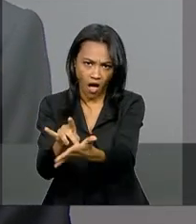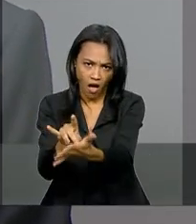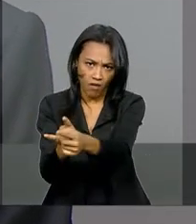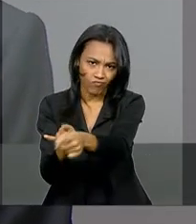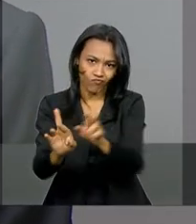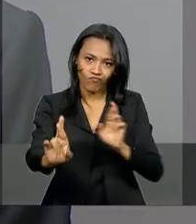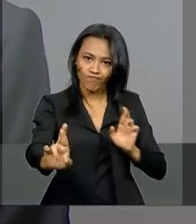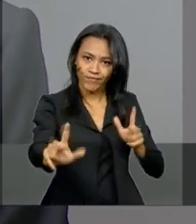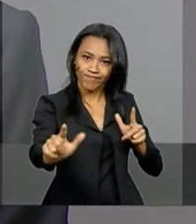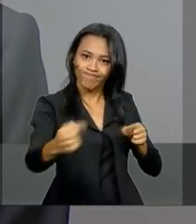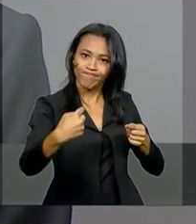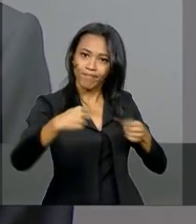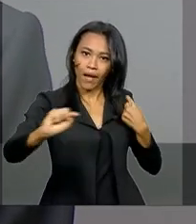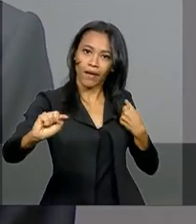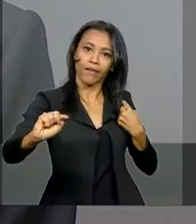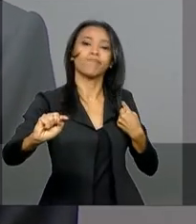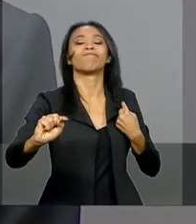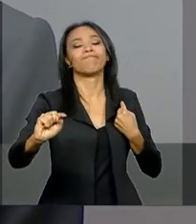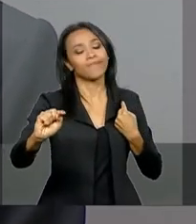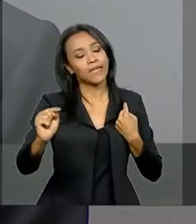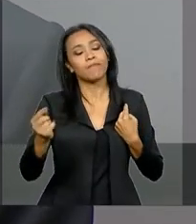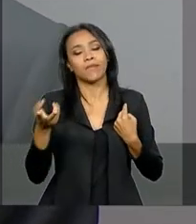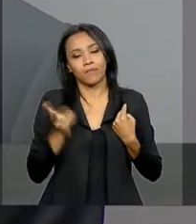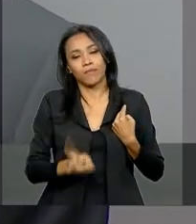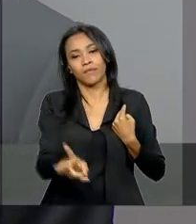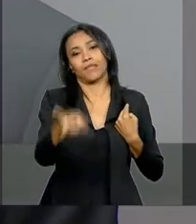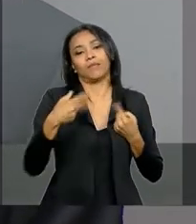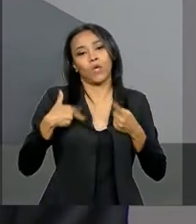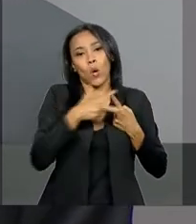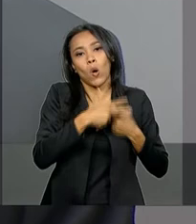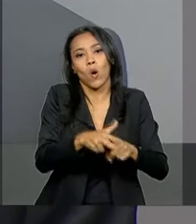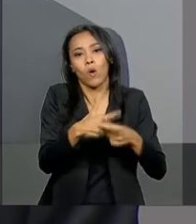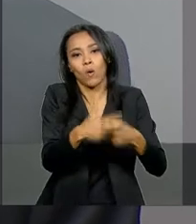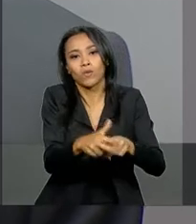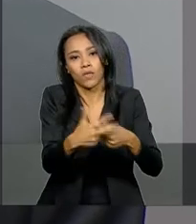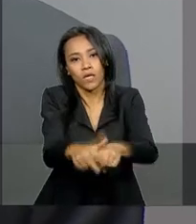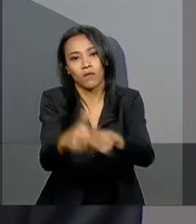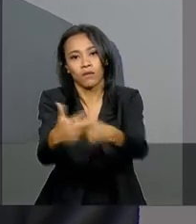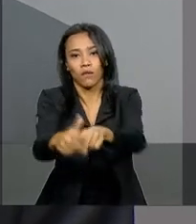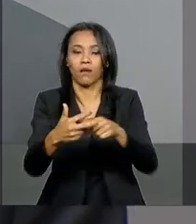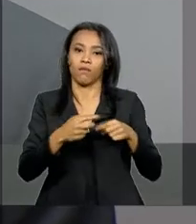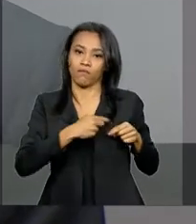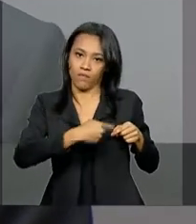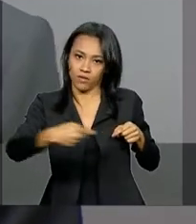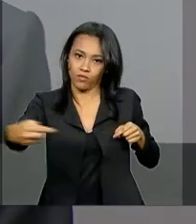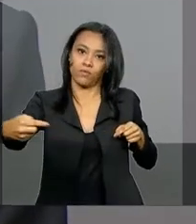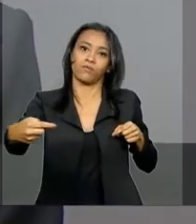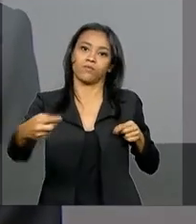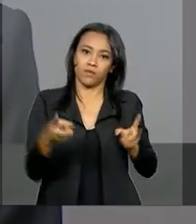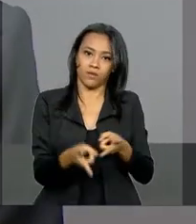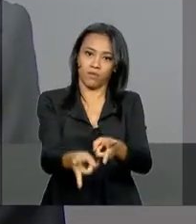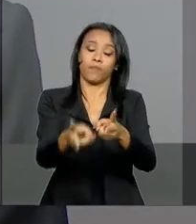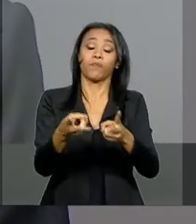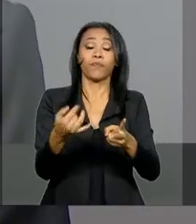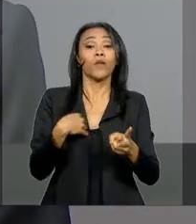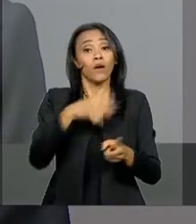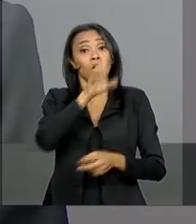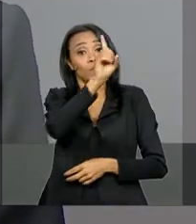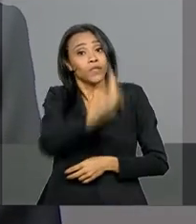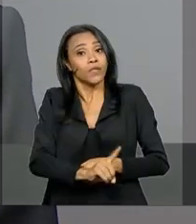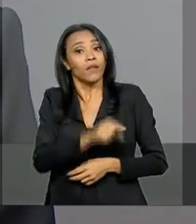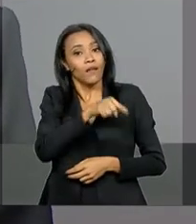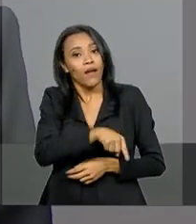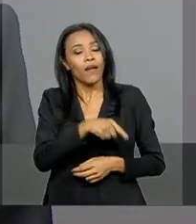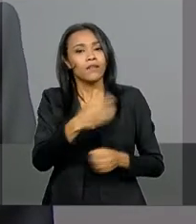aprimorar sempre e sempre nosso ordenamento jurídico o direito pode ser sim um instrumento de alteração